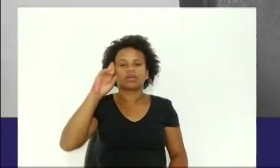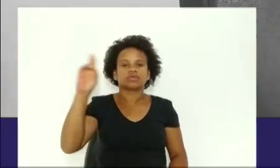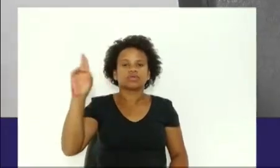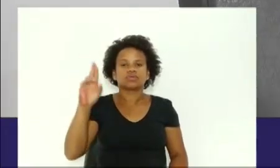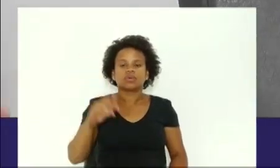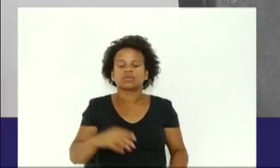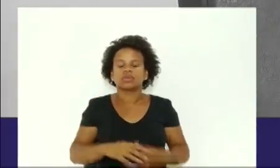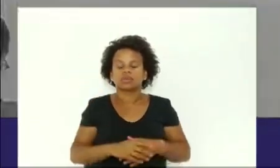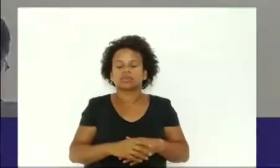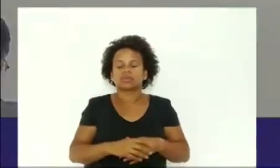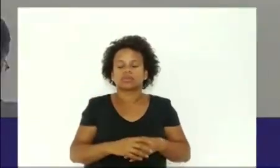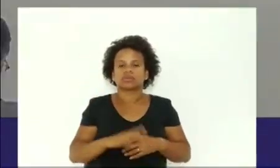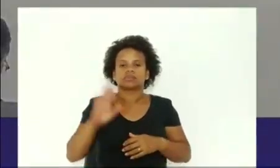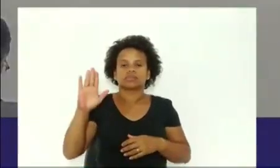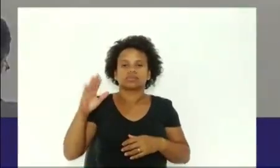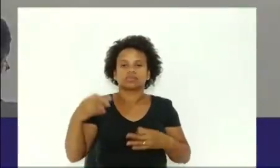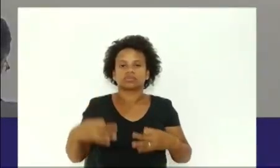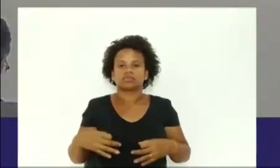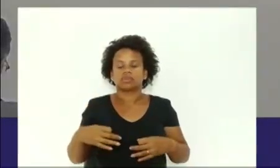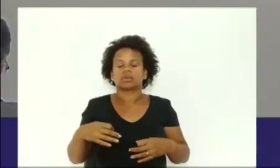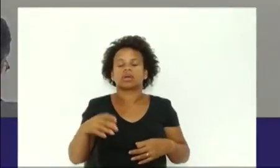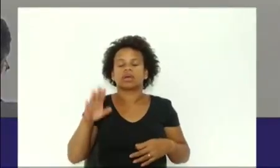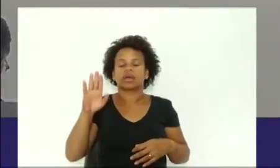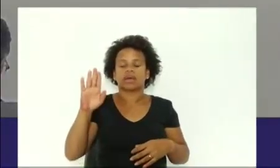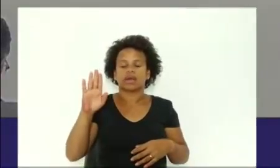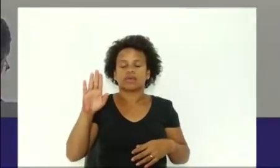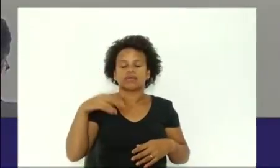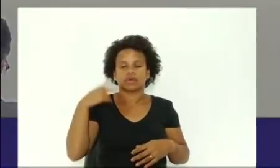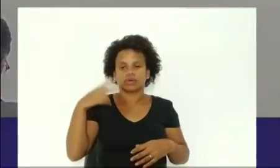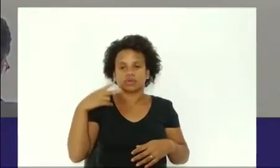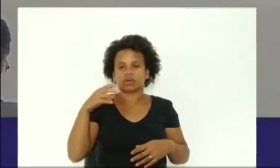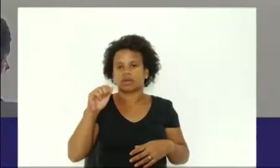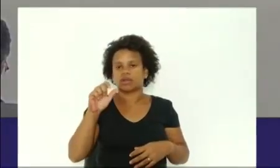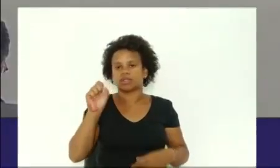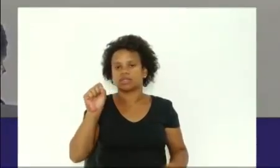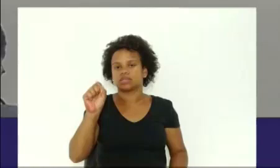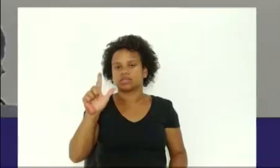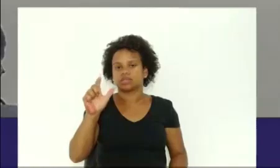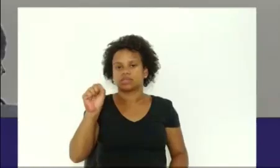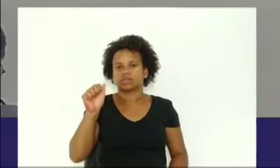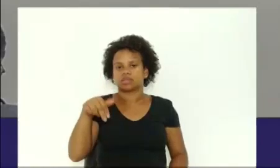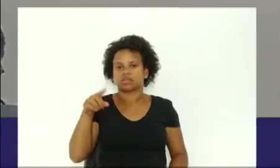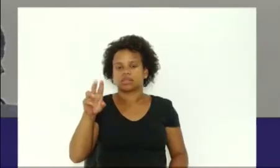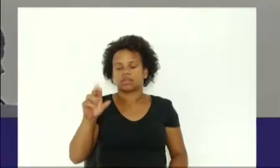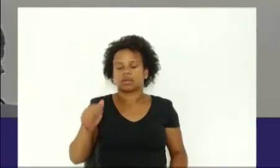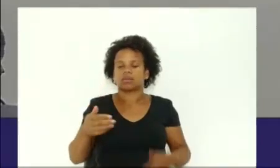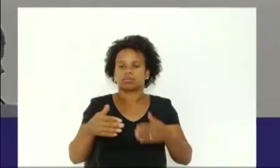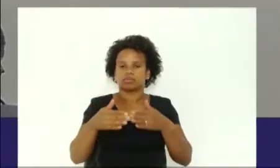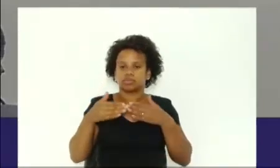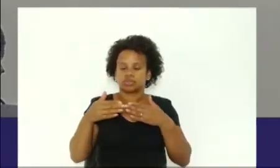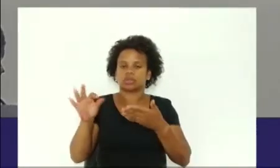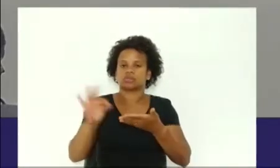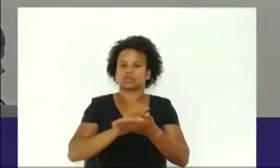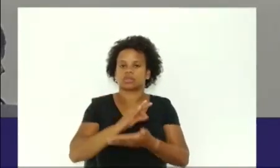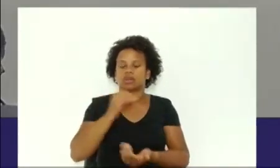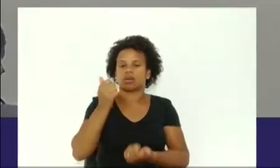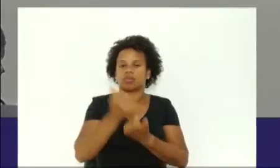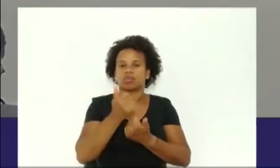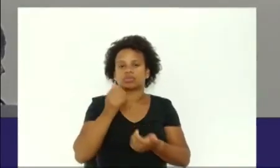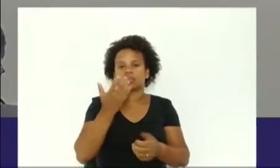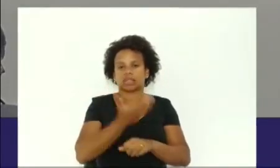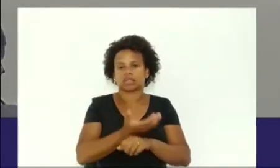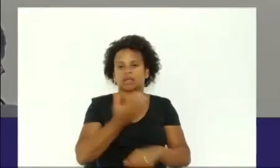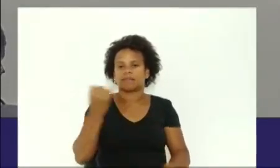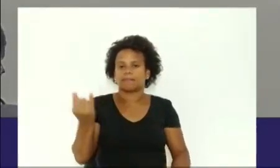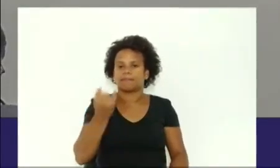pela ordem, a vereadora Alessandra. Eu solicito ao vereador Lelo a possibilidade de assinar em apoio uma matéria tão importante para